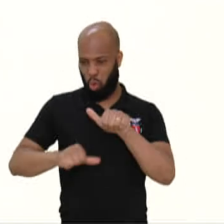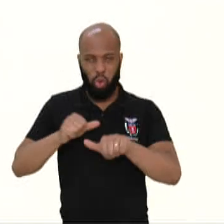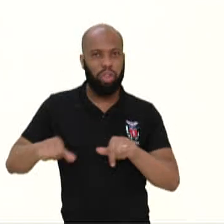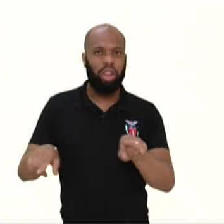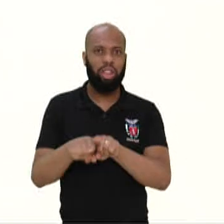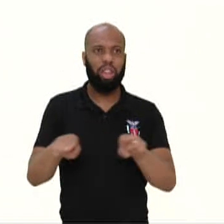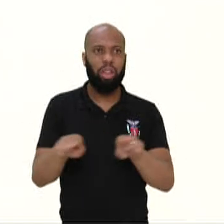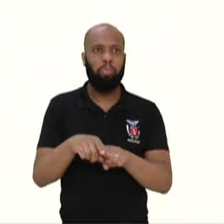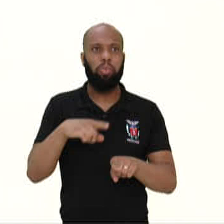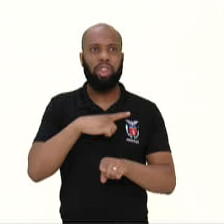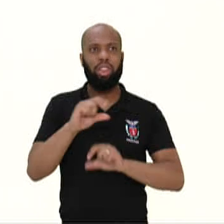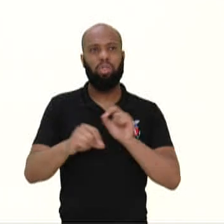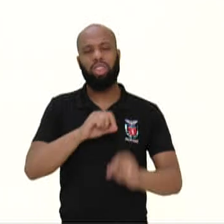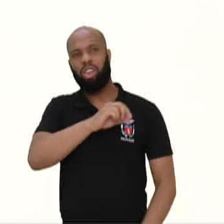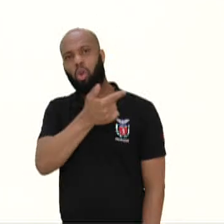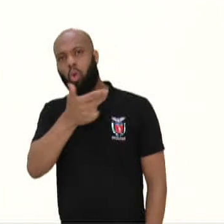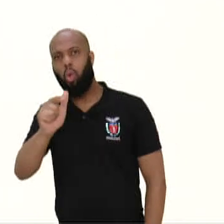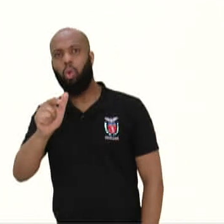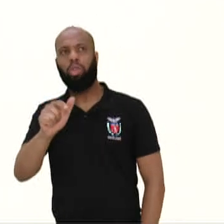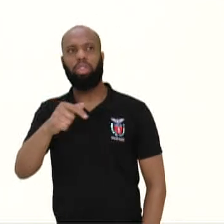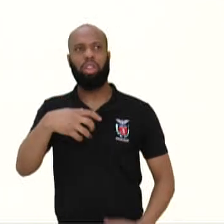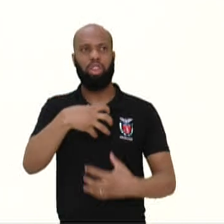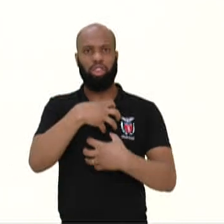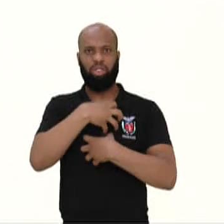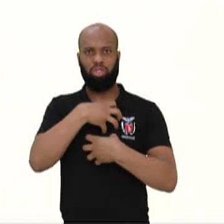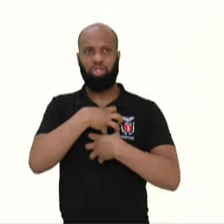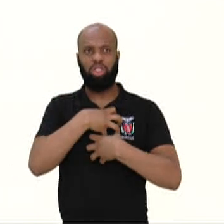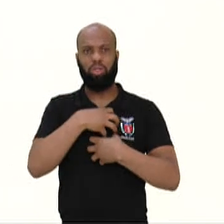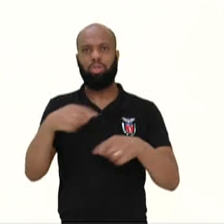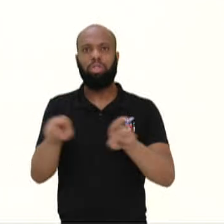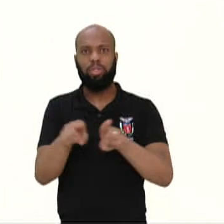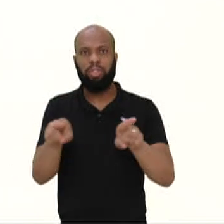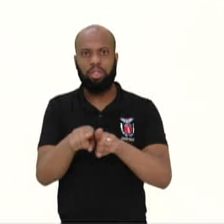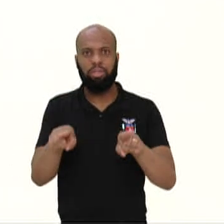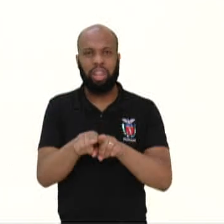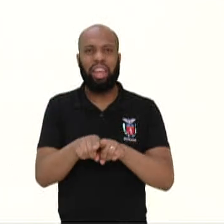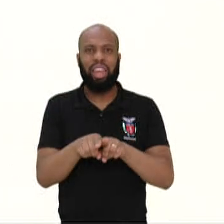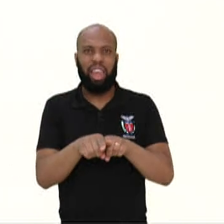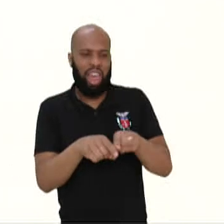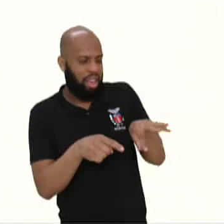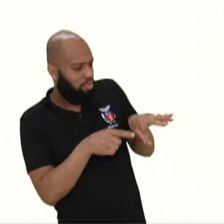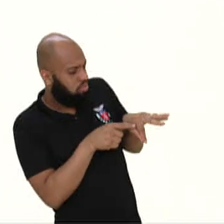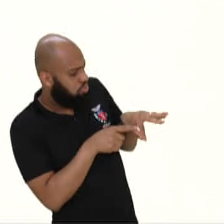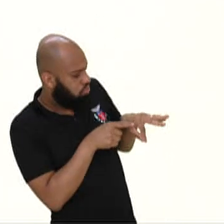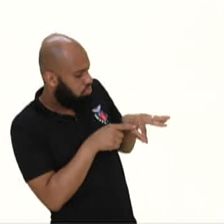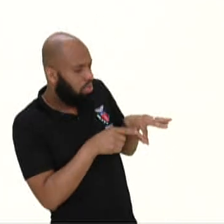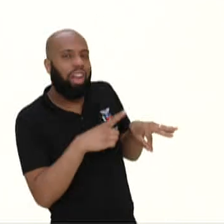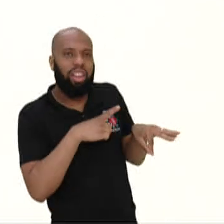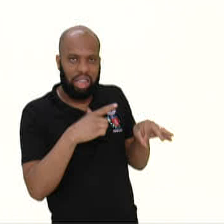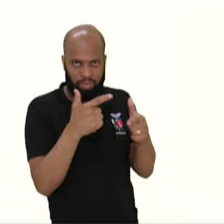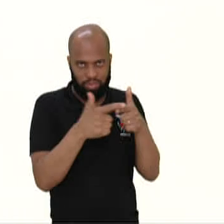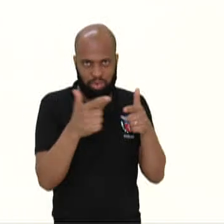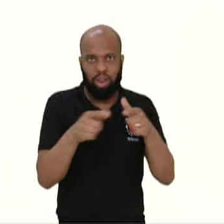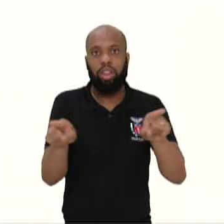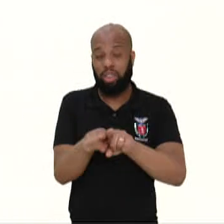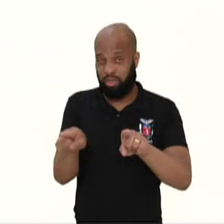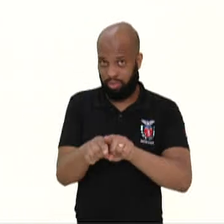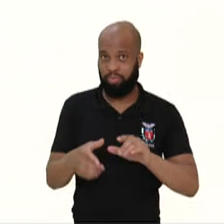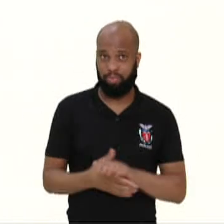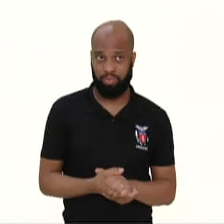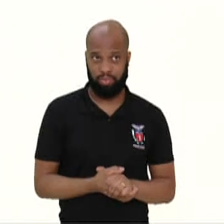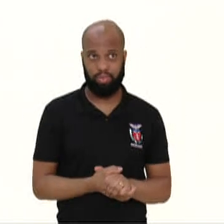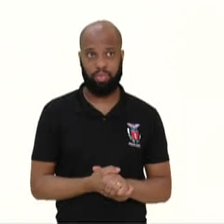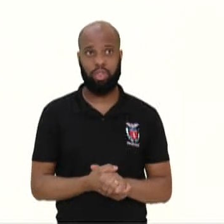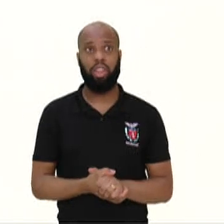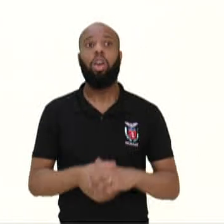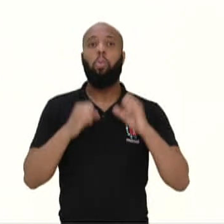uterina, amenorreia e hipertrofia do clitóris. Falando aí do sistema cardiovascular,